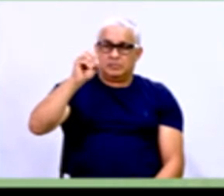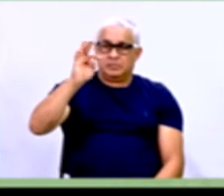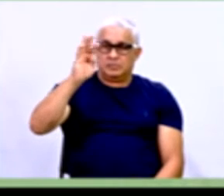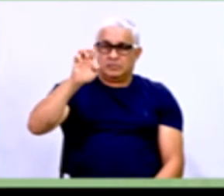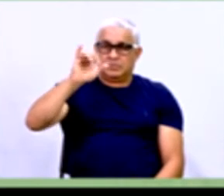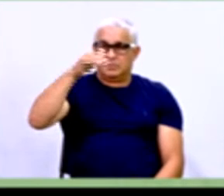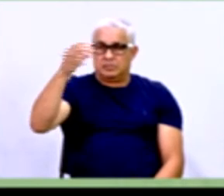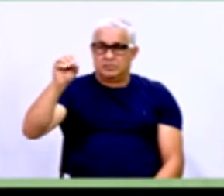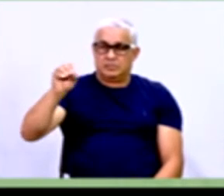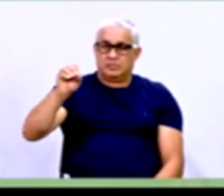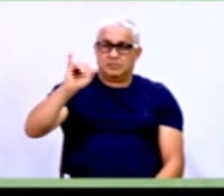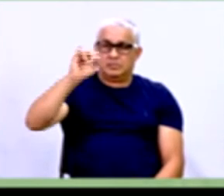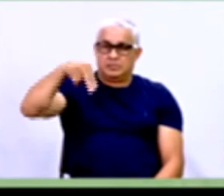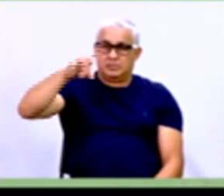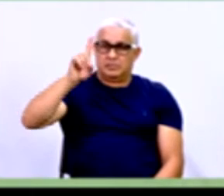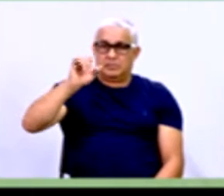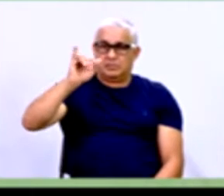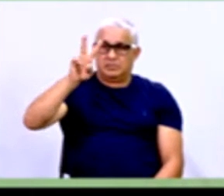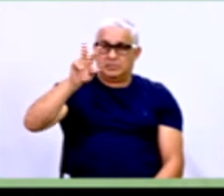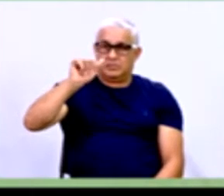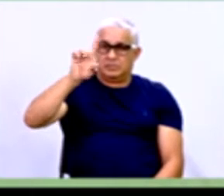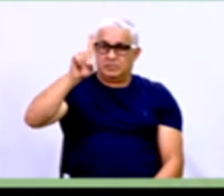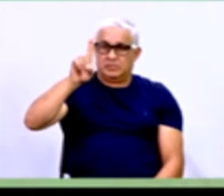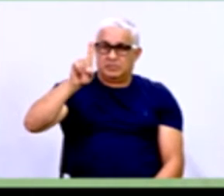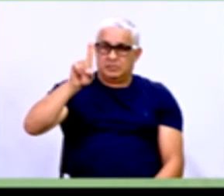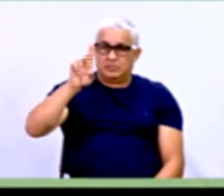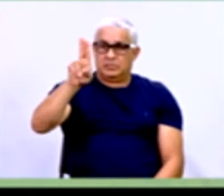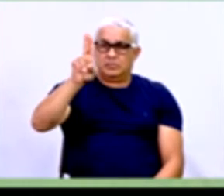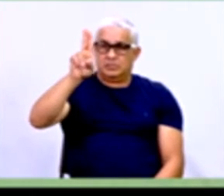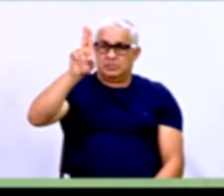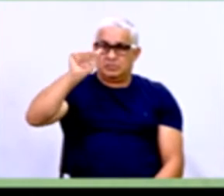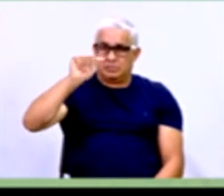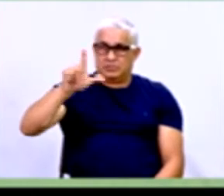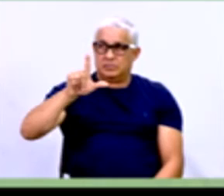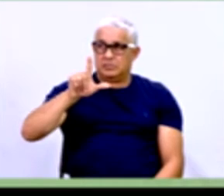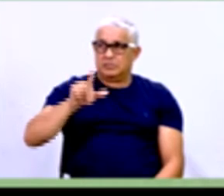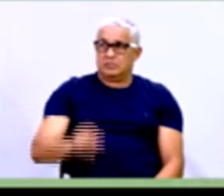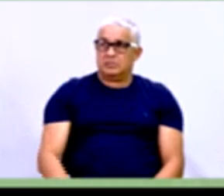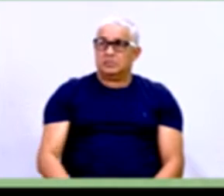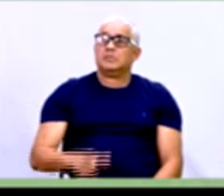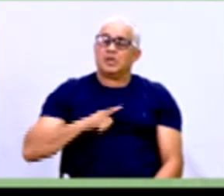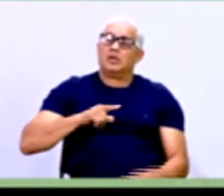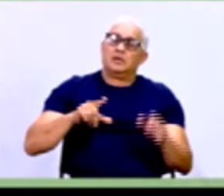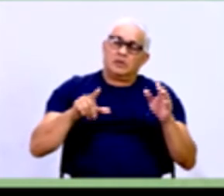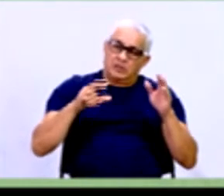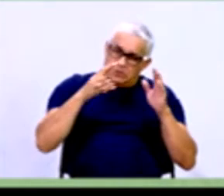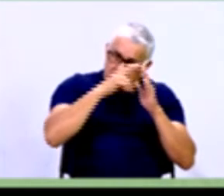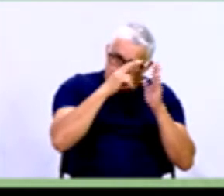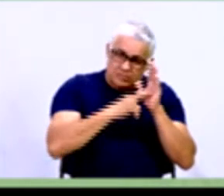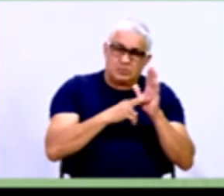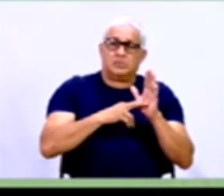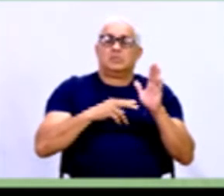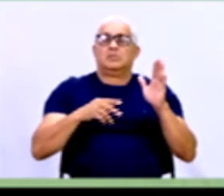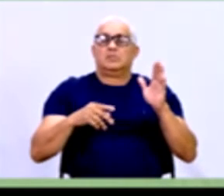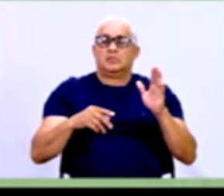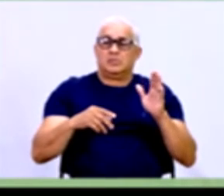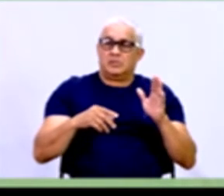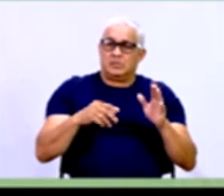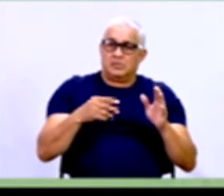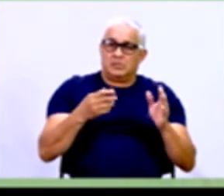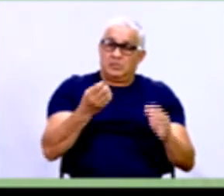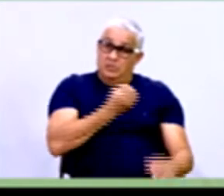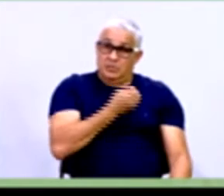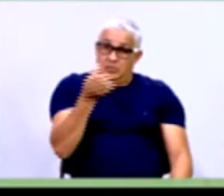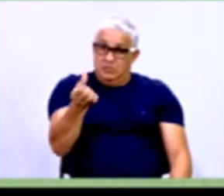equipamento de proteção individual, os EPIs. Os EPIs, eles são normatizados pela norma reguladora número 6. Semana que vem nós